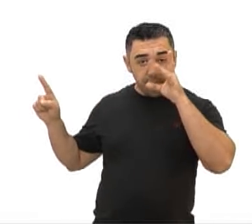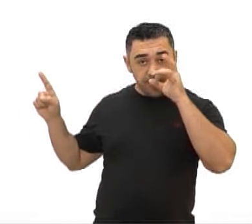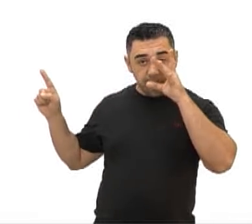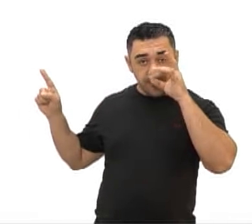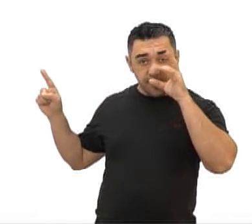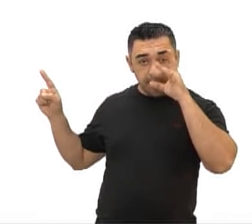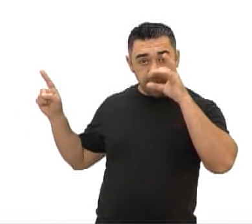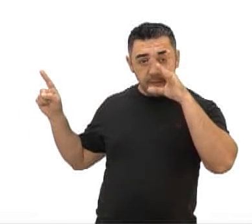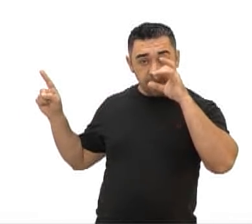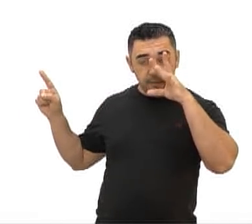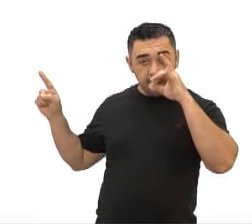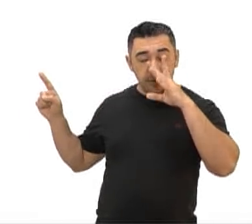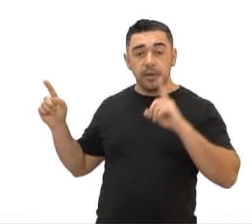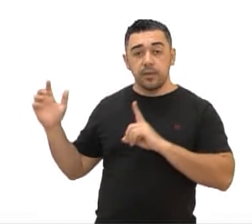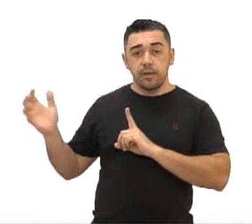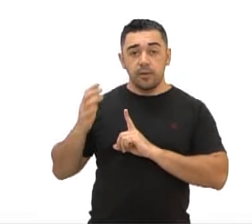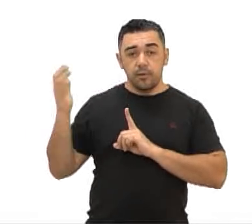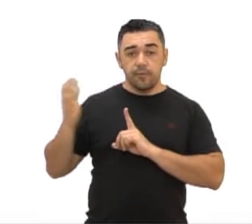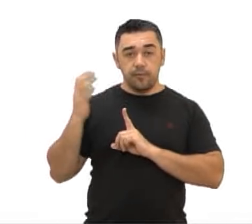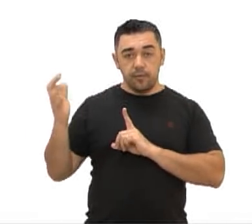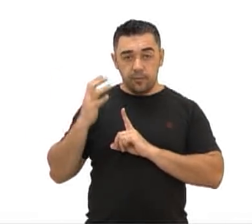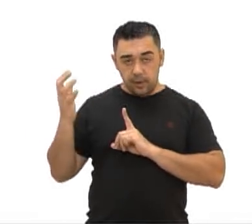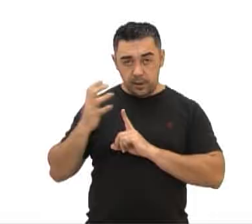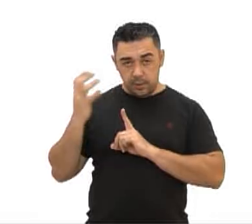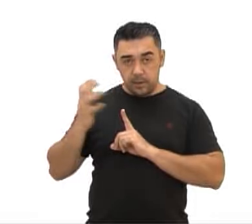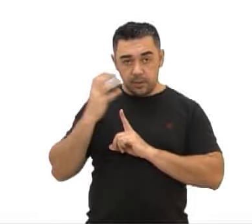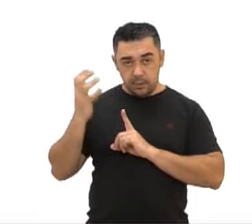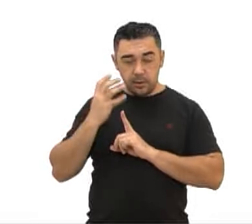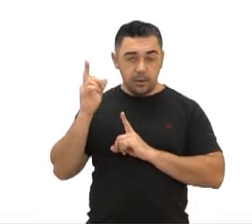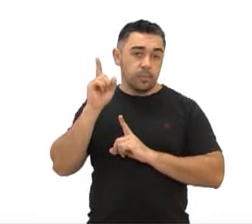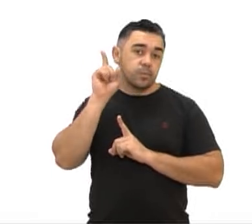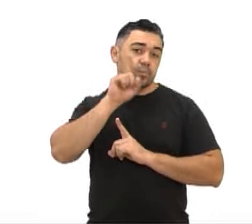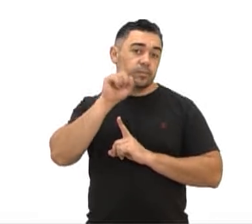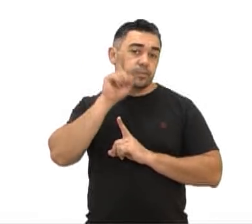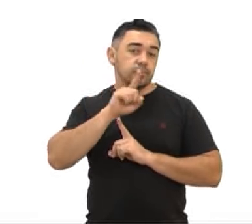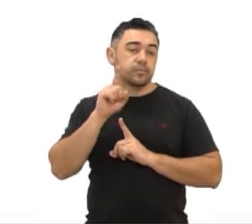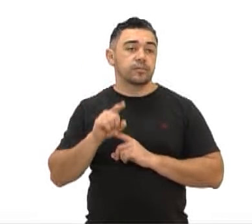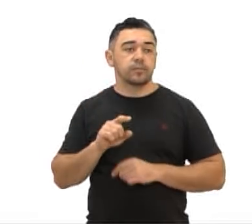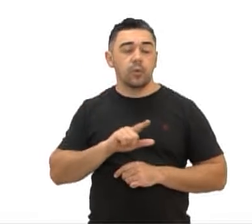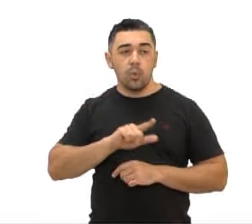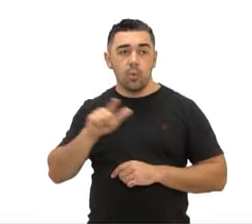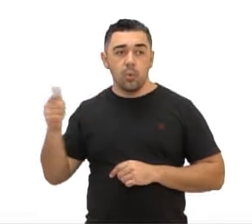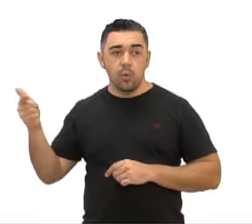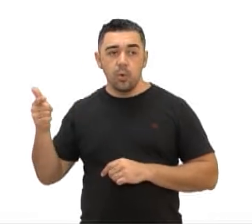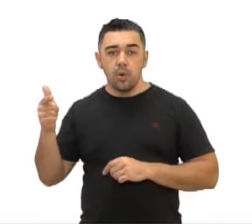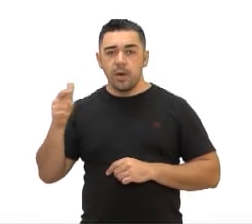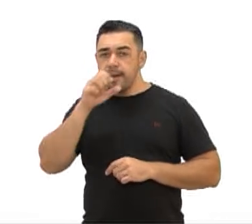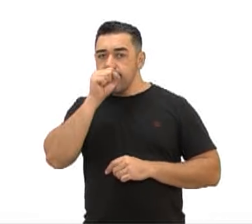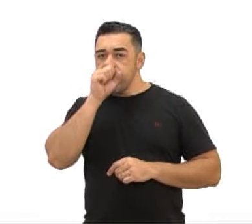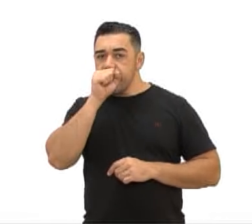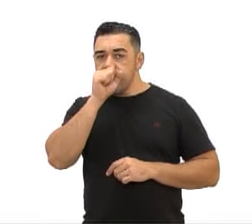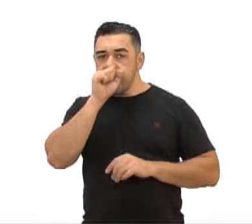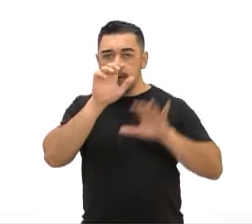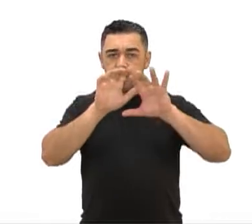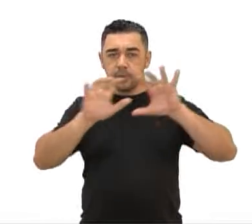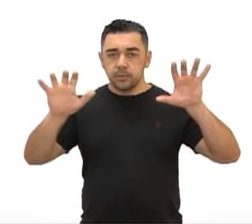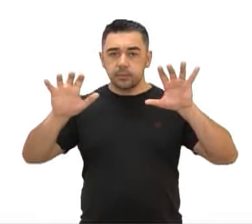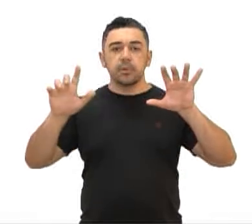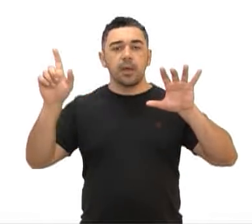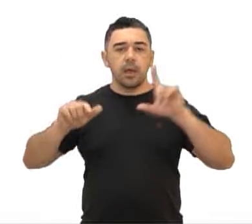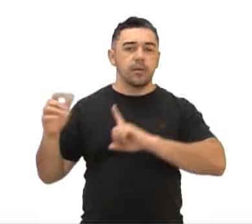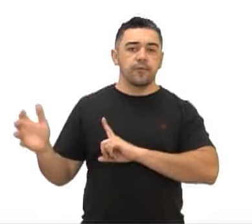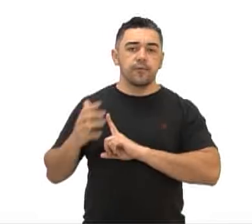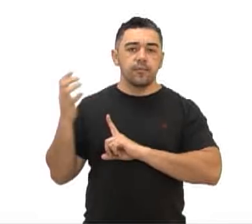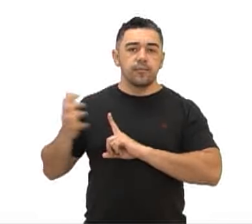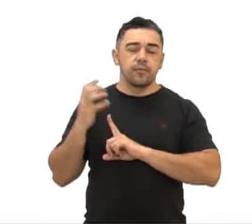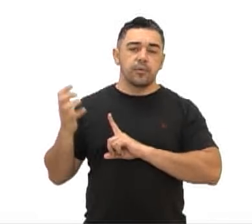os países, então, sob influência dos aliados, liderados pelos Estados Unidos, e em laranja no seu mapa, os